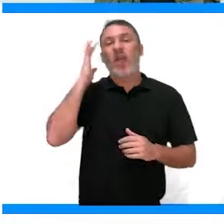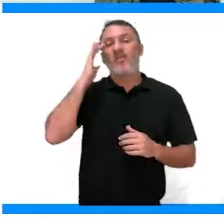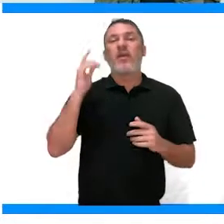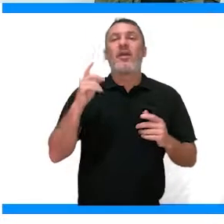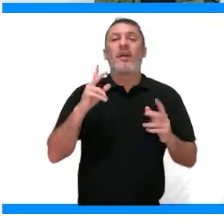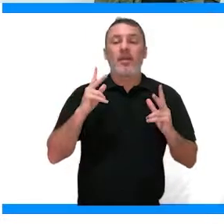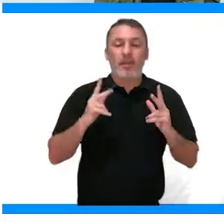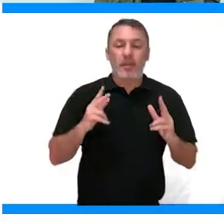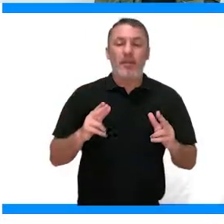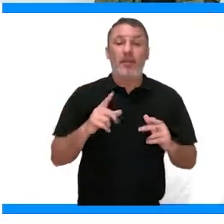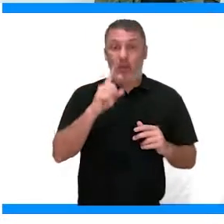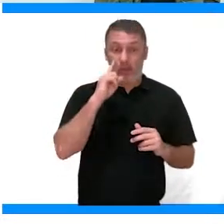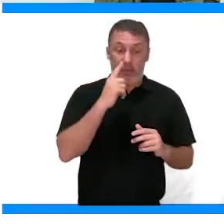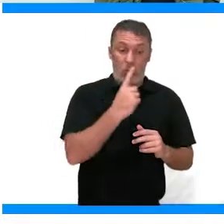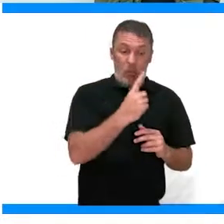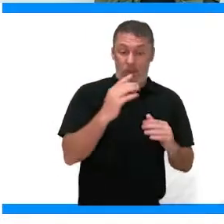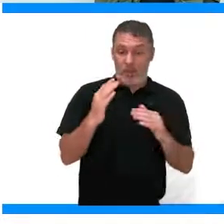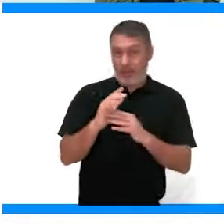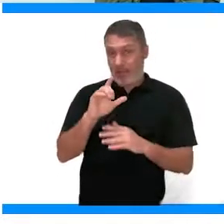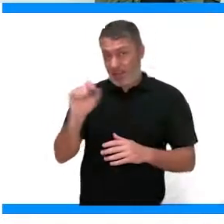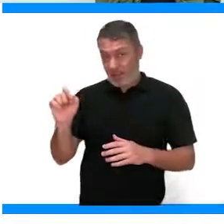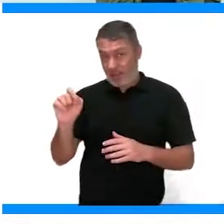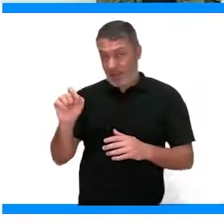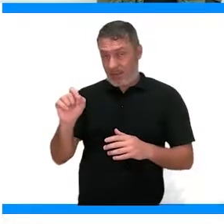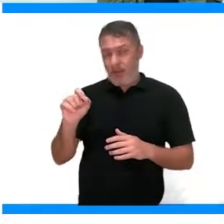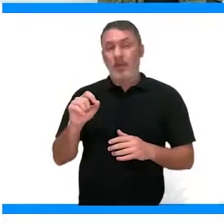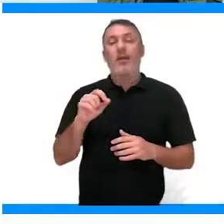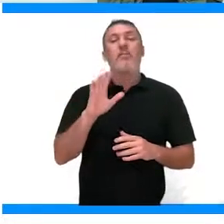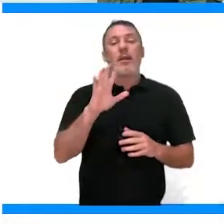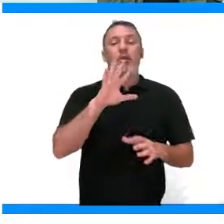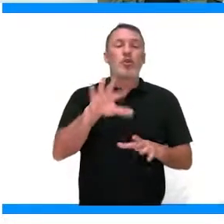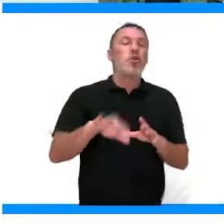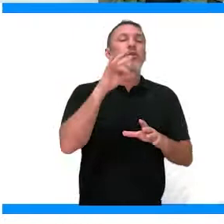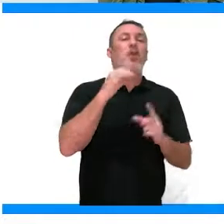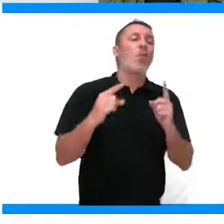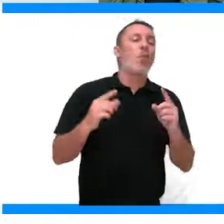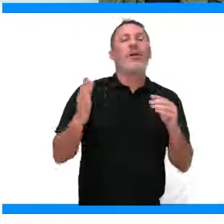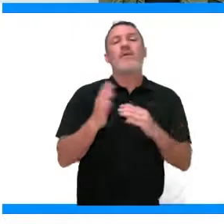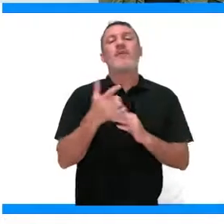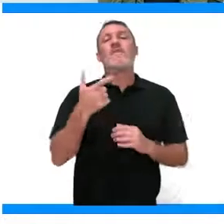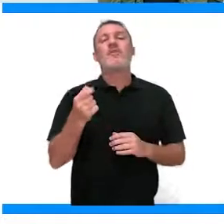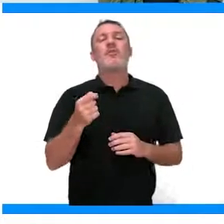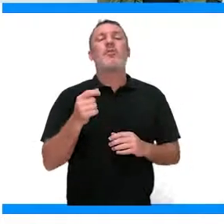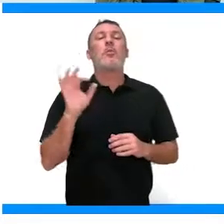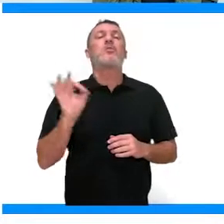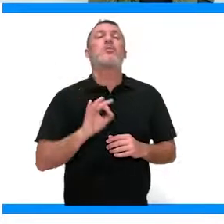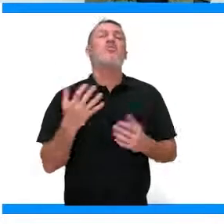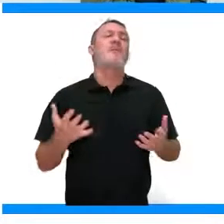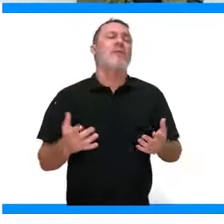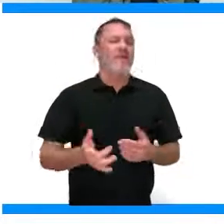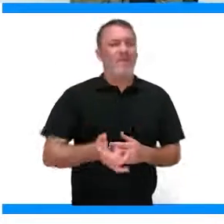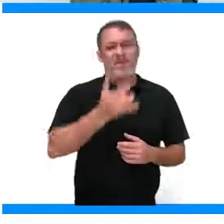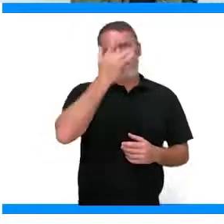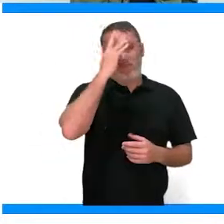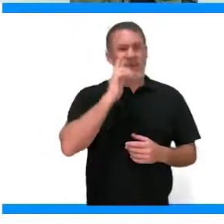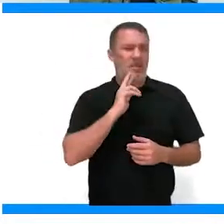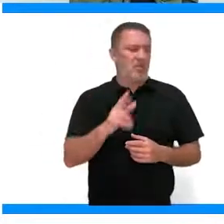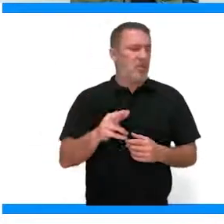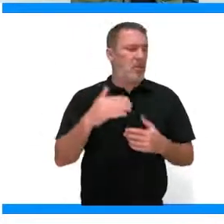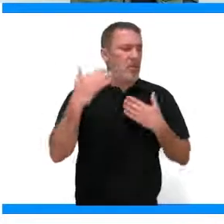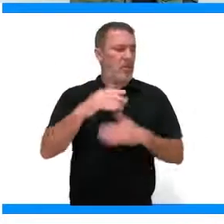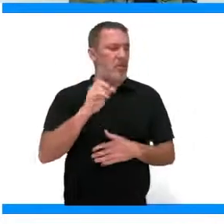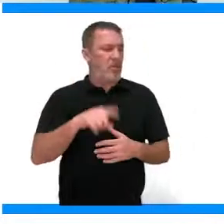20? Essa é uma probabilidade simples, fácil de calcular, questão fácil do